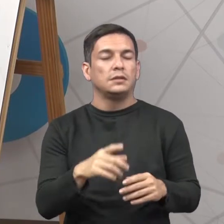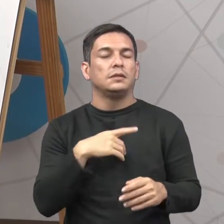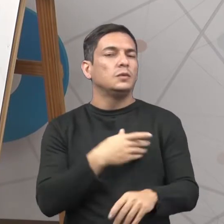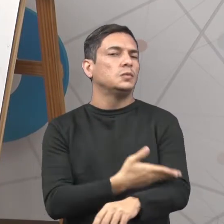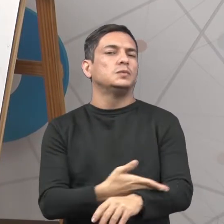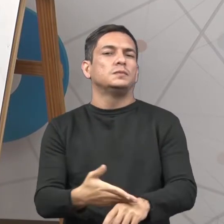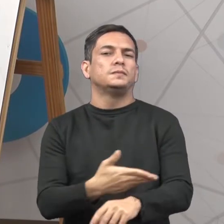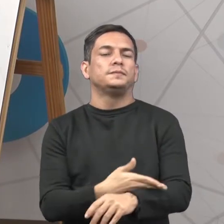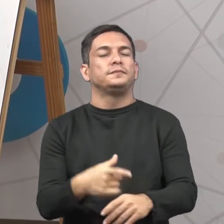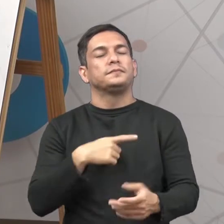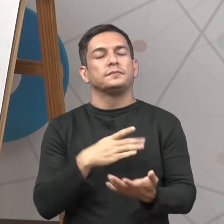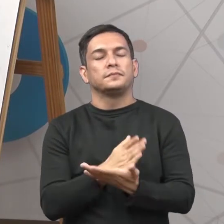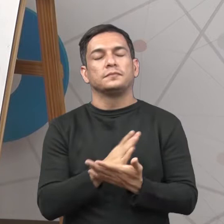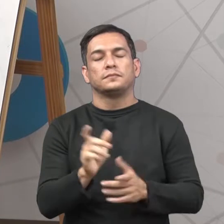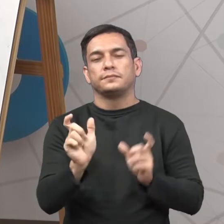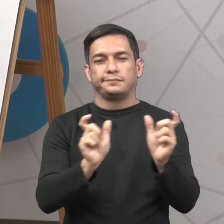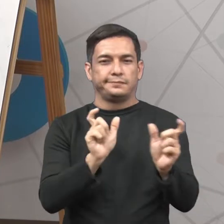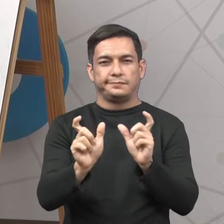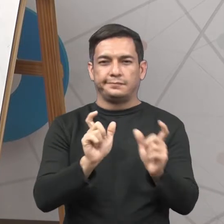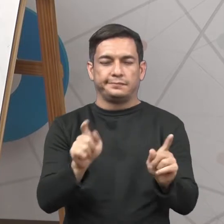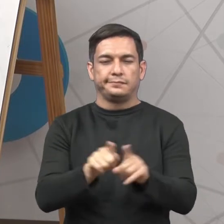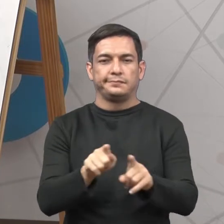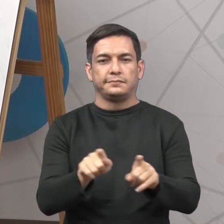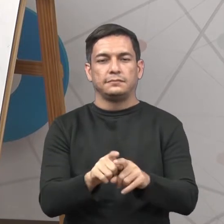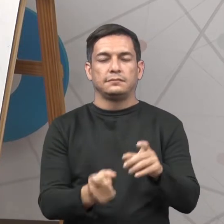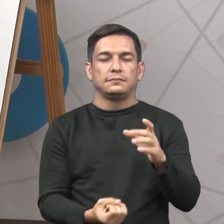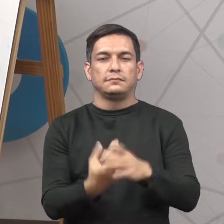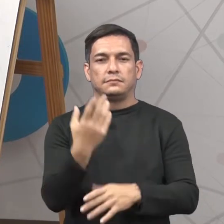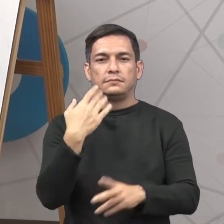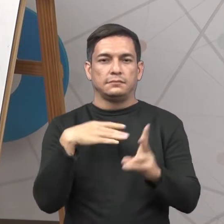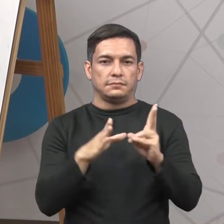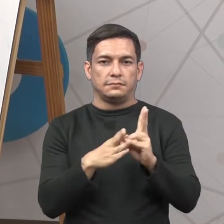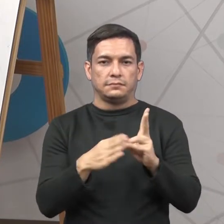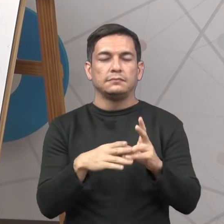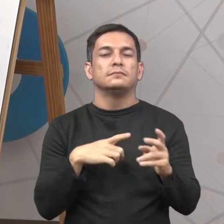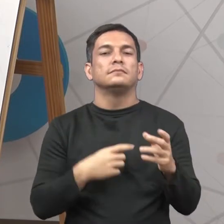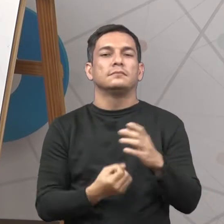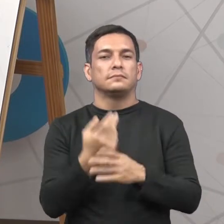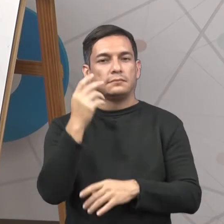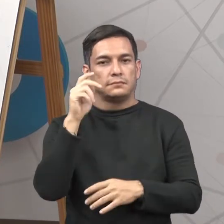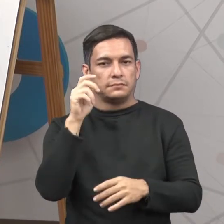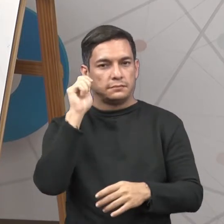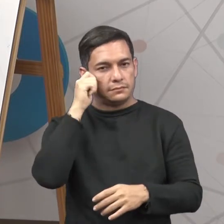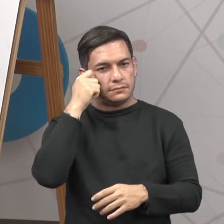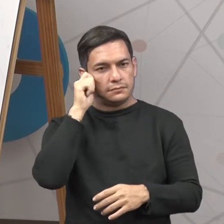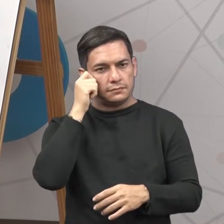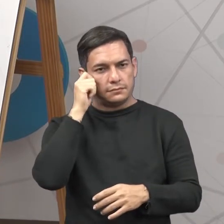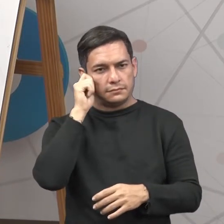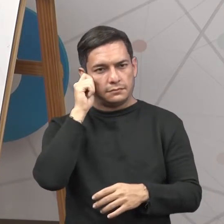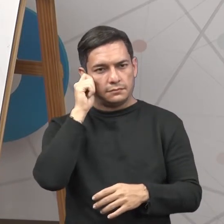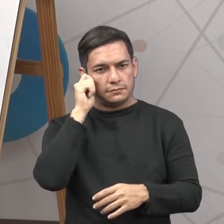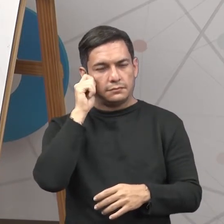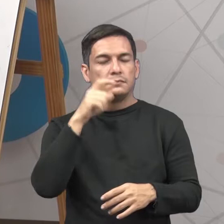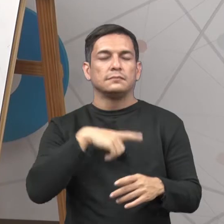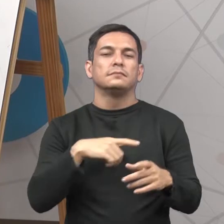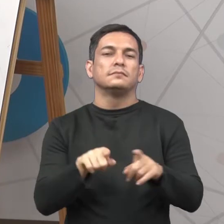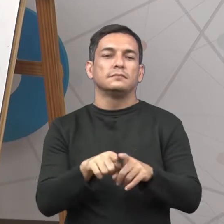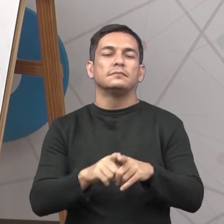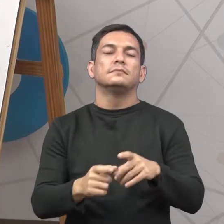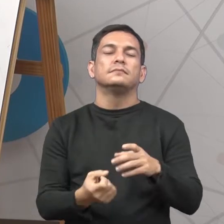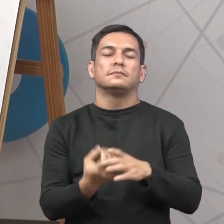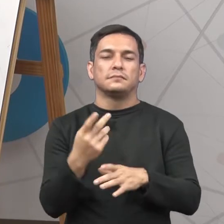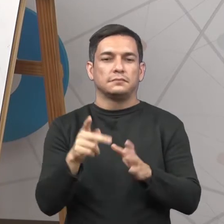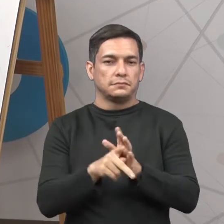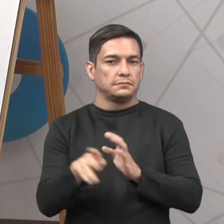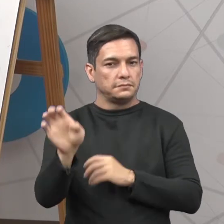costumes. Nós temos algumas palavras que têm origem indígena, têm origem africana e têm origem europeia. Pode